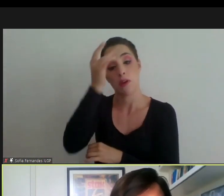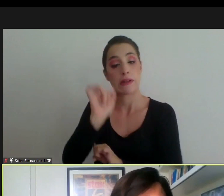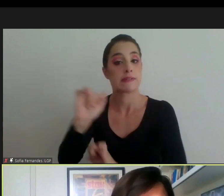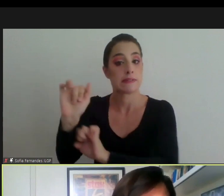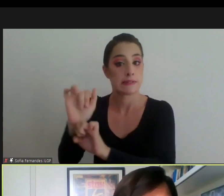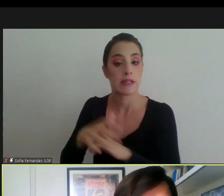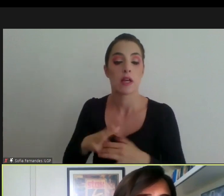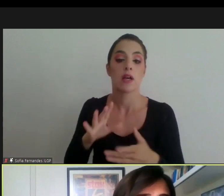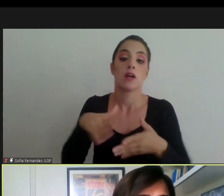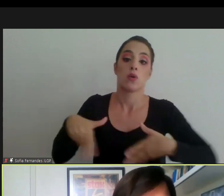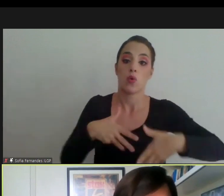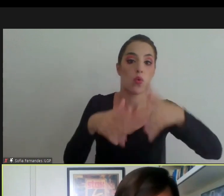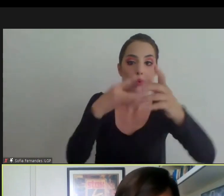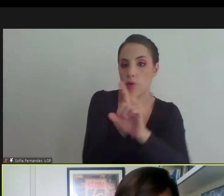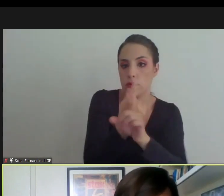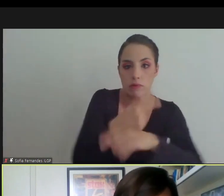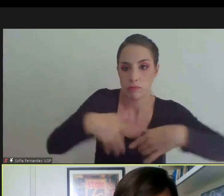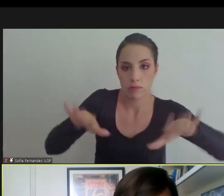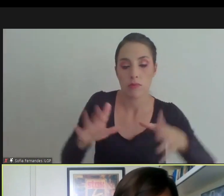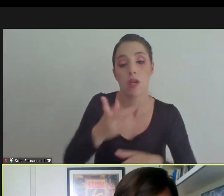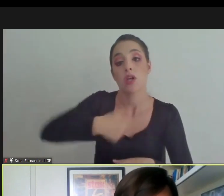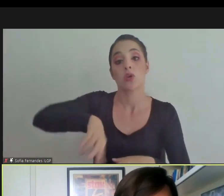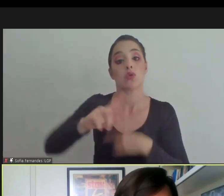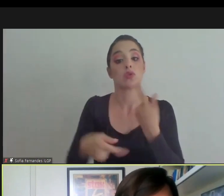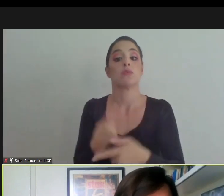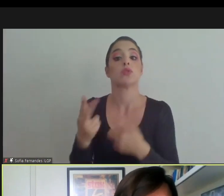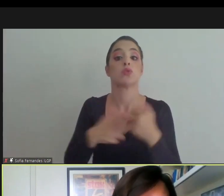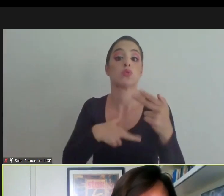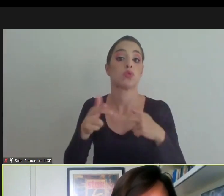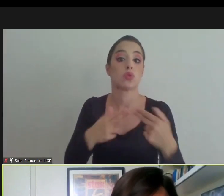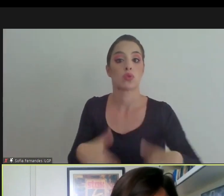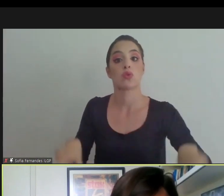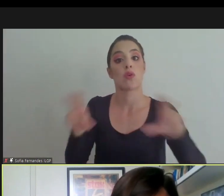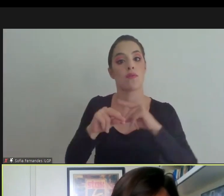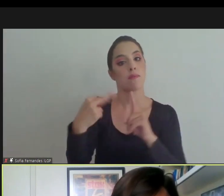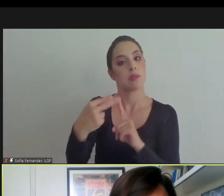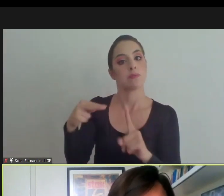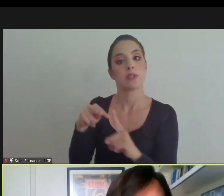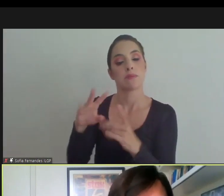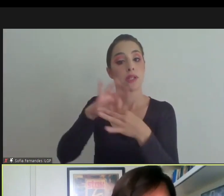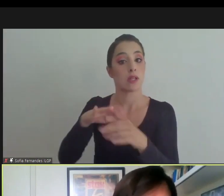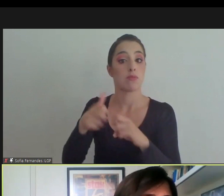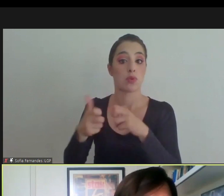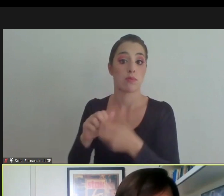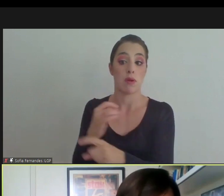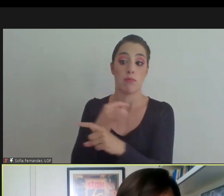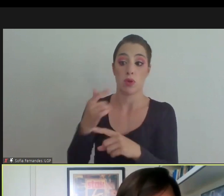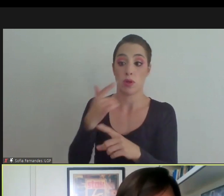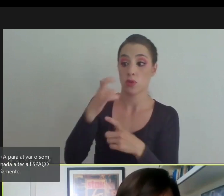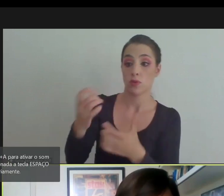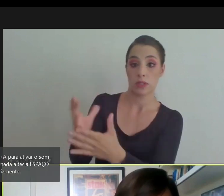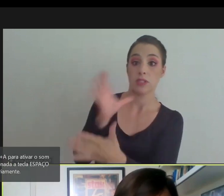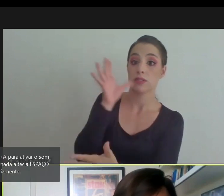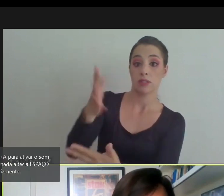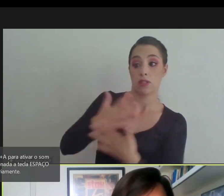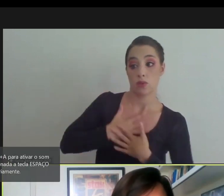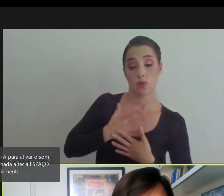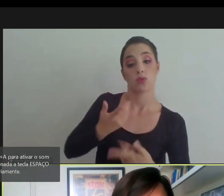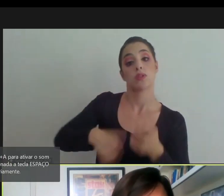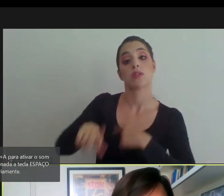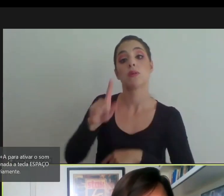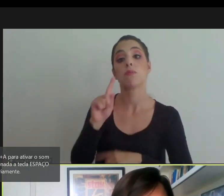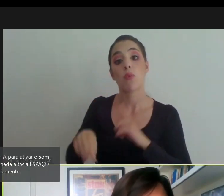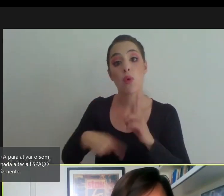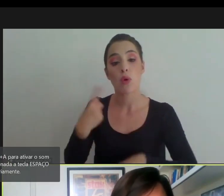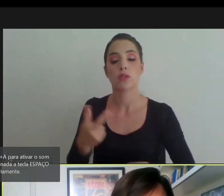gente, então, constrói uma nova visão sobre o problema. E a partir dessa nova visão do problema, aí a gente parte para levantar ideias.